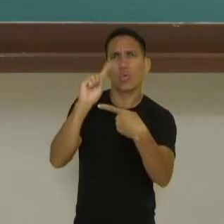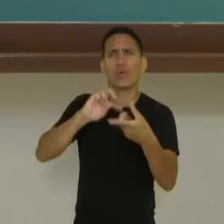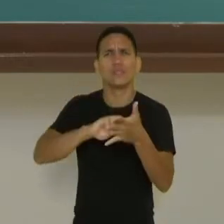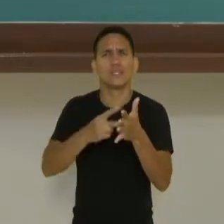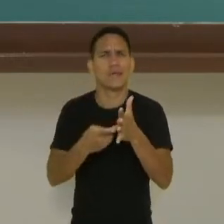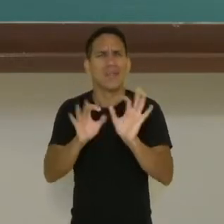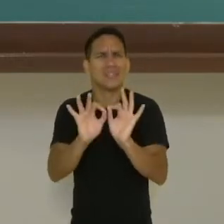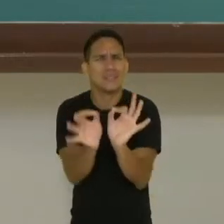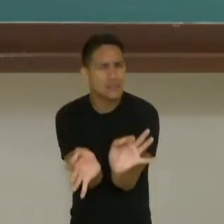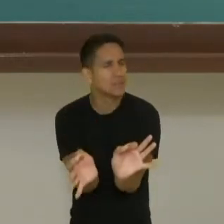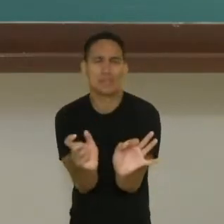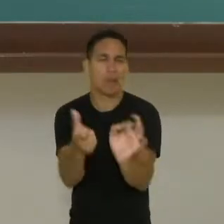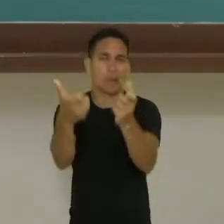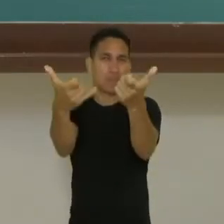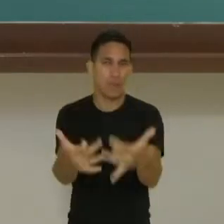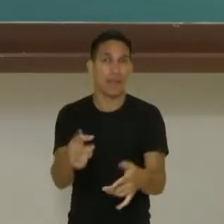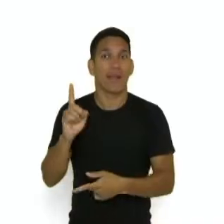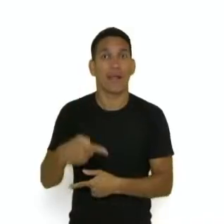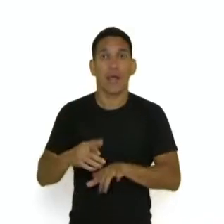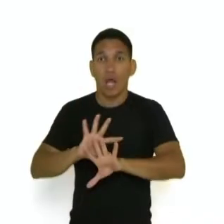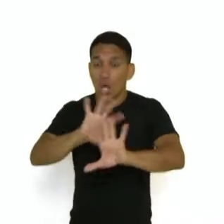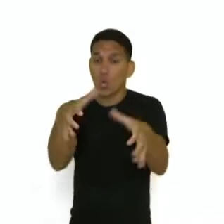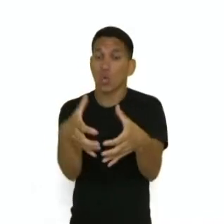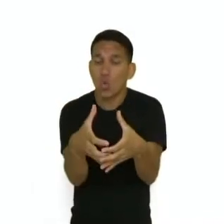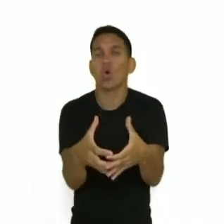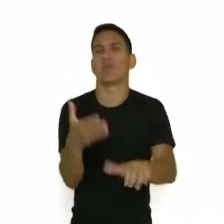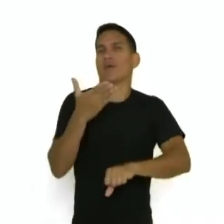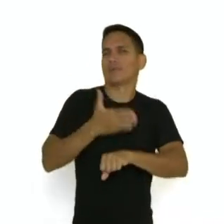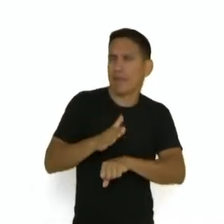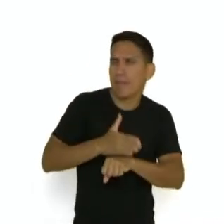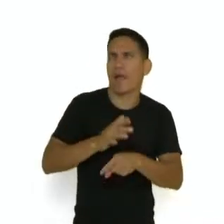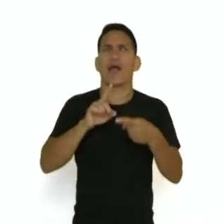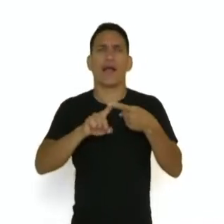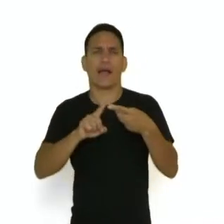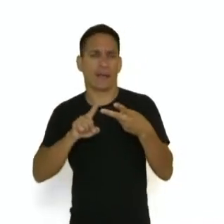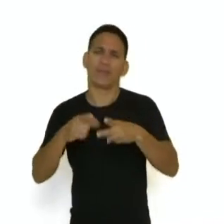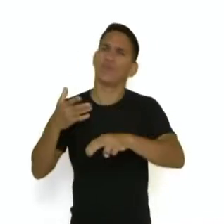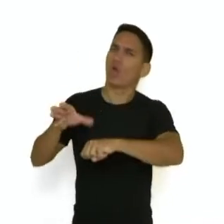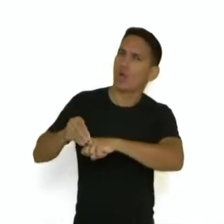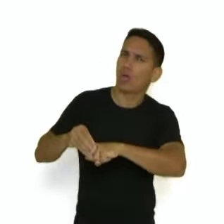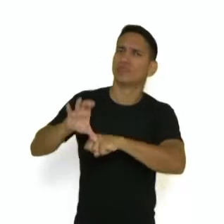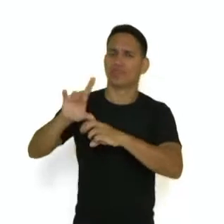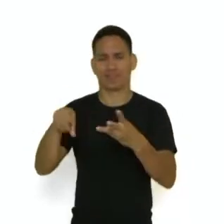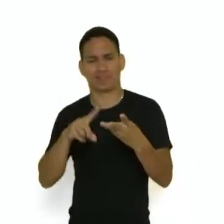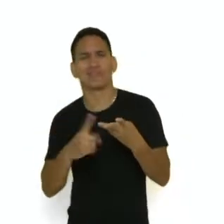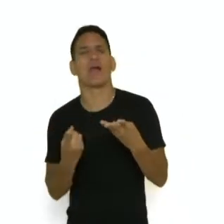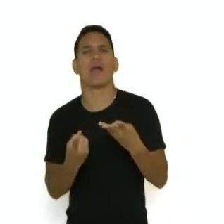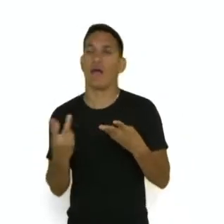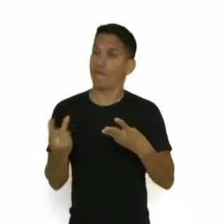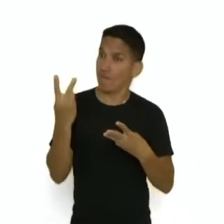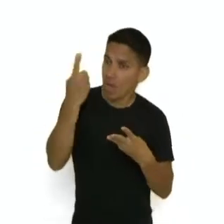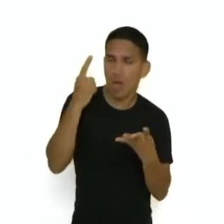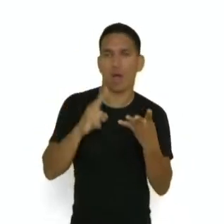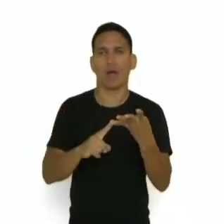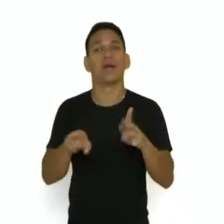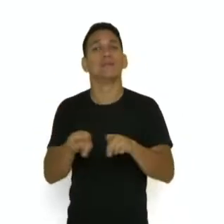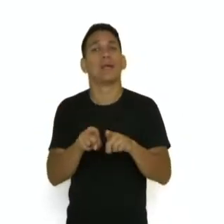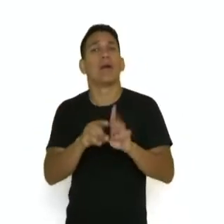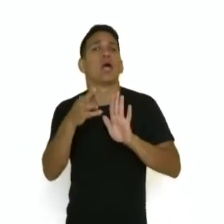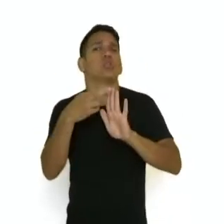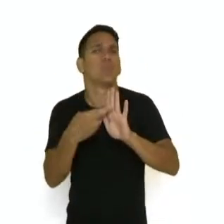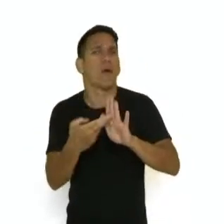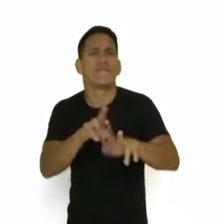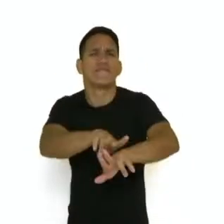mais simplória possível, é o conjunto de práticas, saberes, valores e normas em diversas